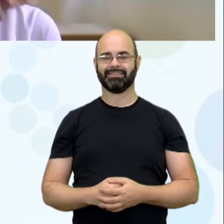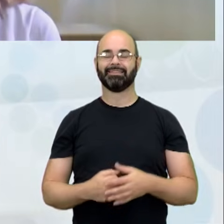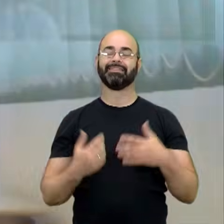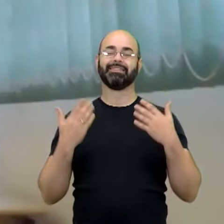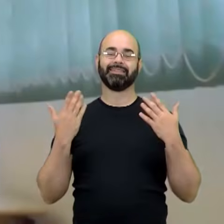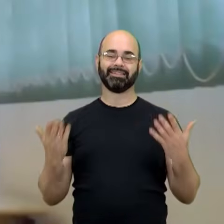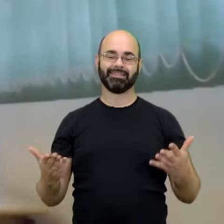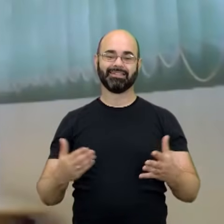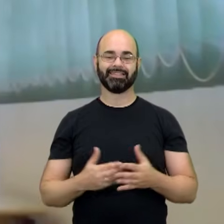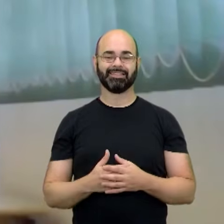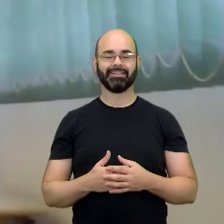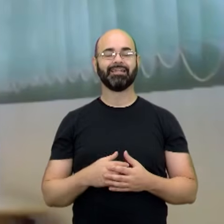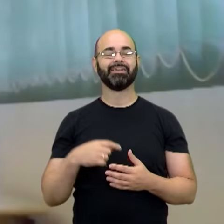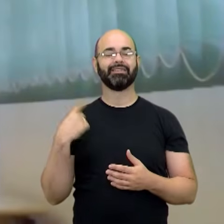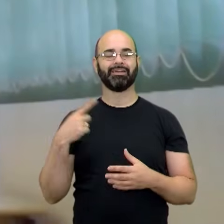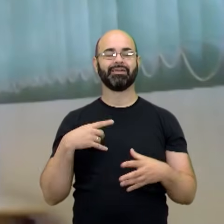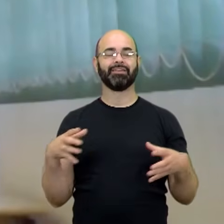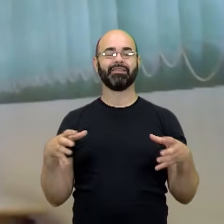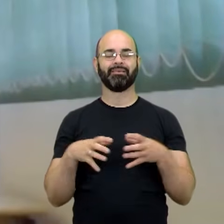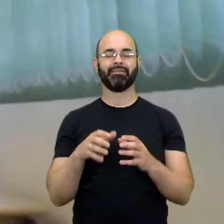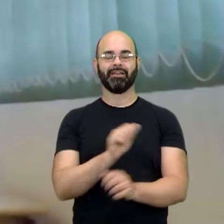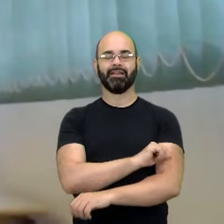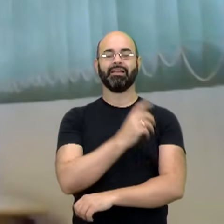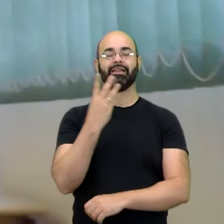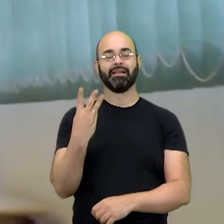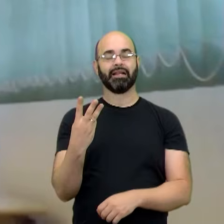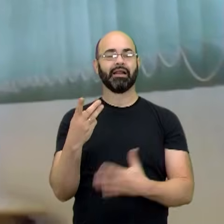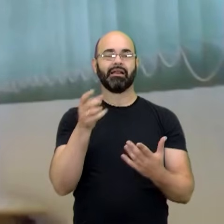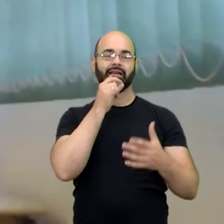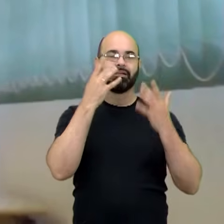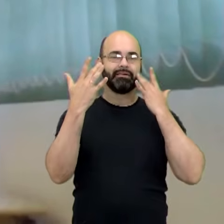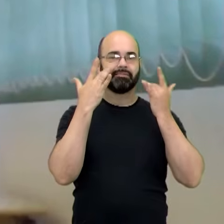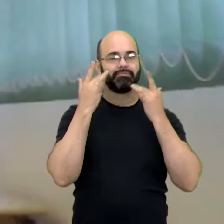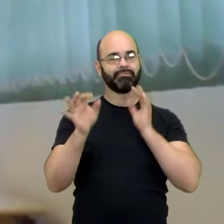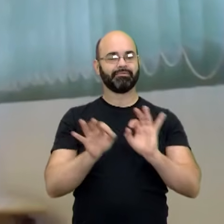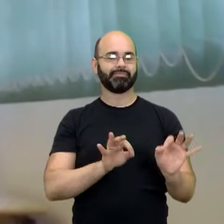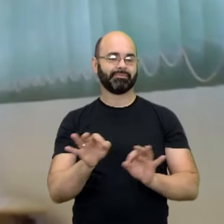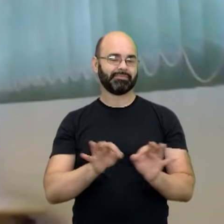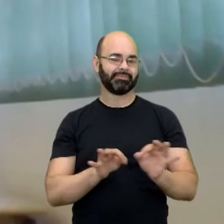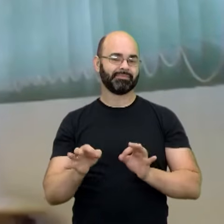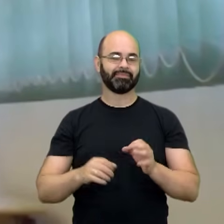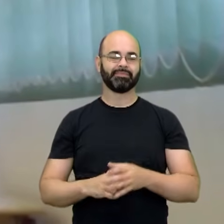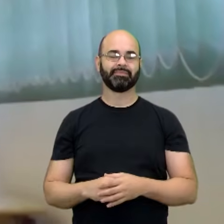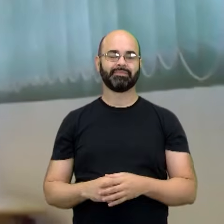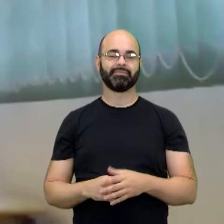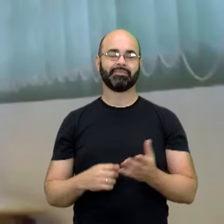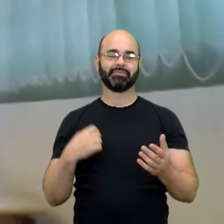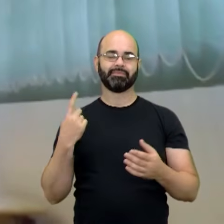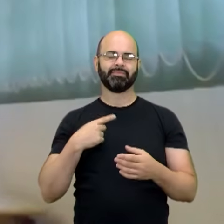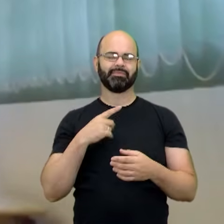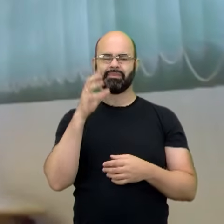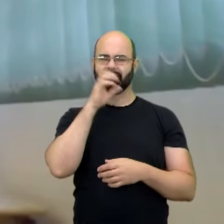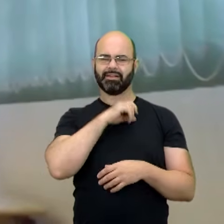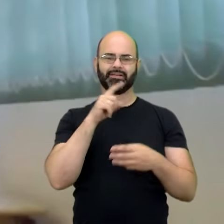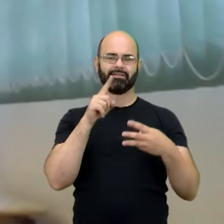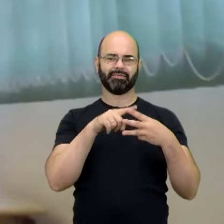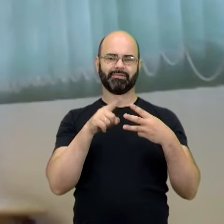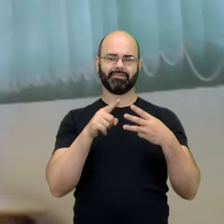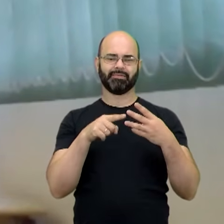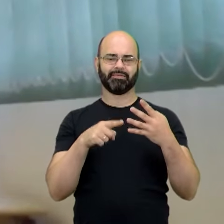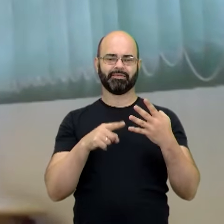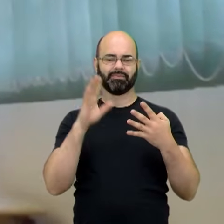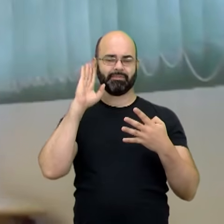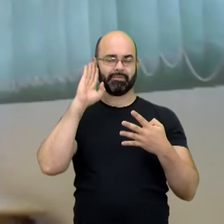a gente se reuniu em 3 alunos para planejar o teatro. E a gente quis trazer 3 tópicos nele. O primeiro